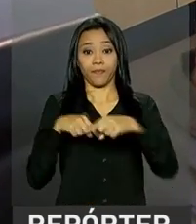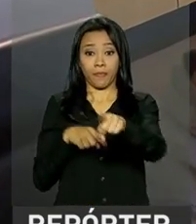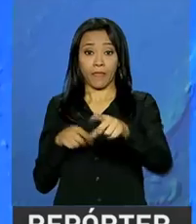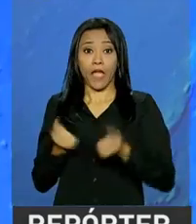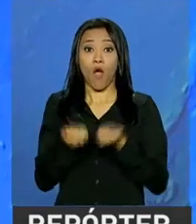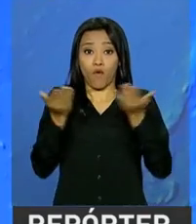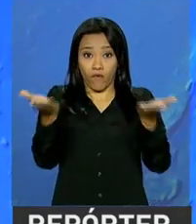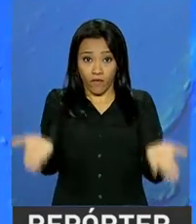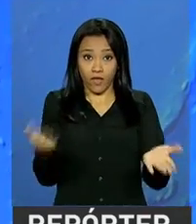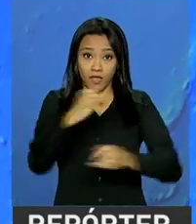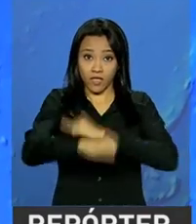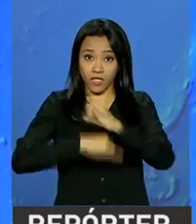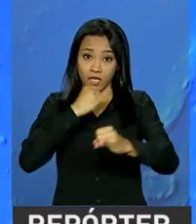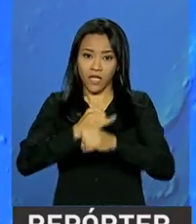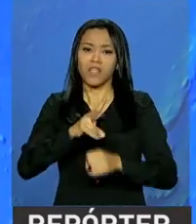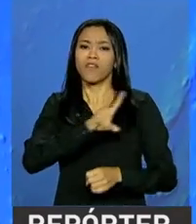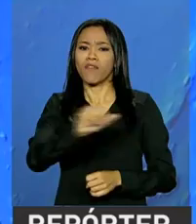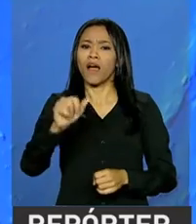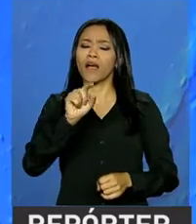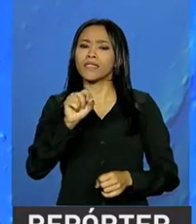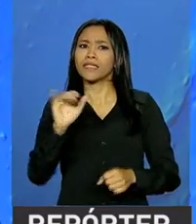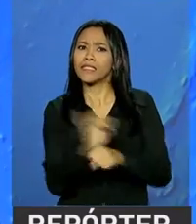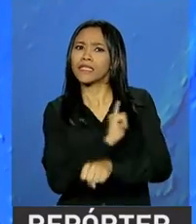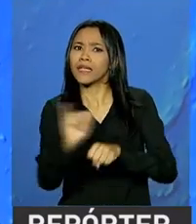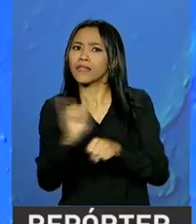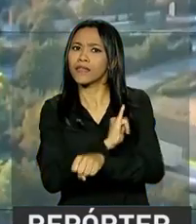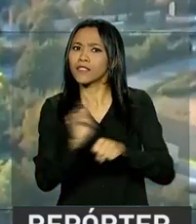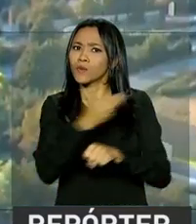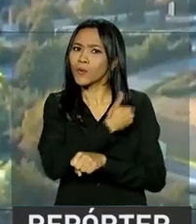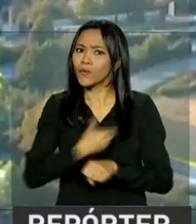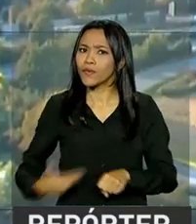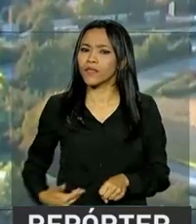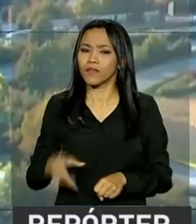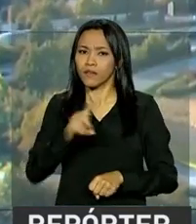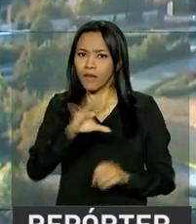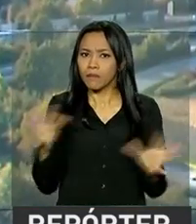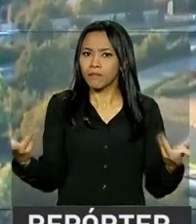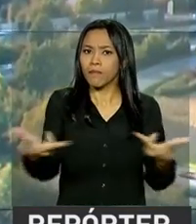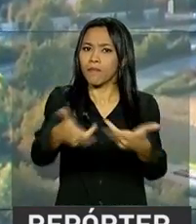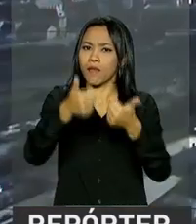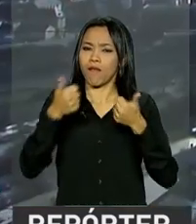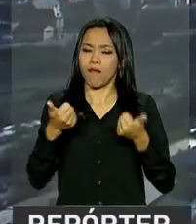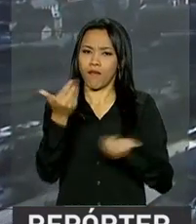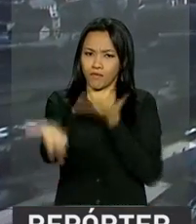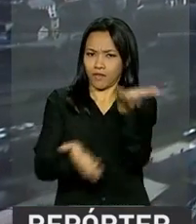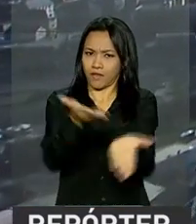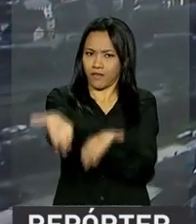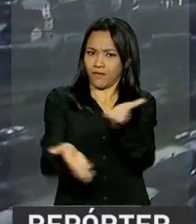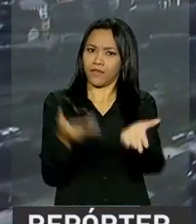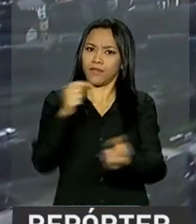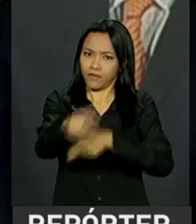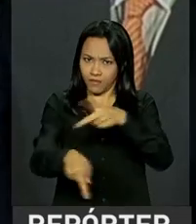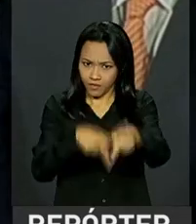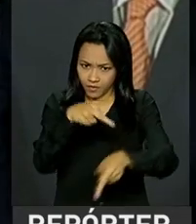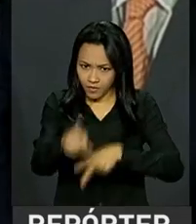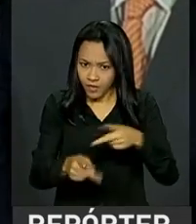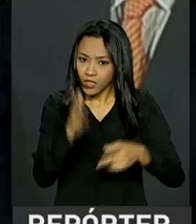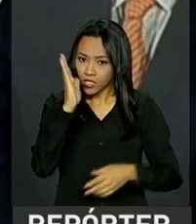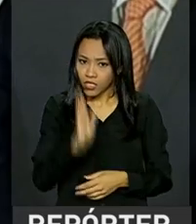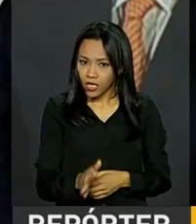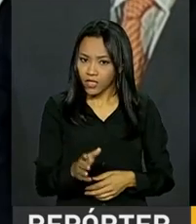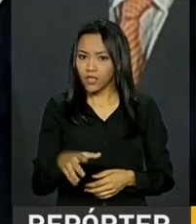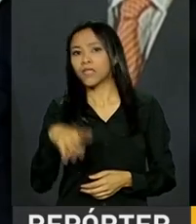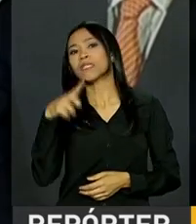banda larga no país vai afetar setores estratégicos do governo e aprimorar os serviços prestados à população já são